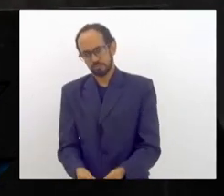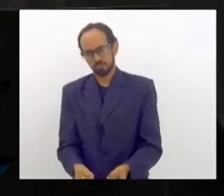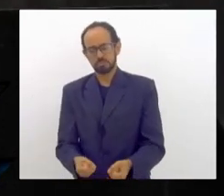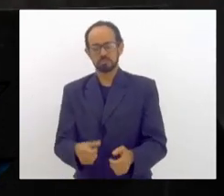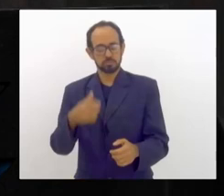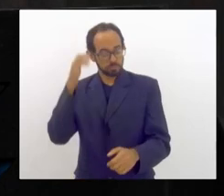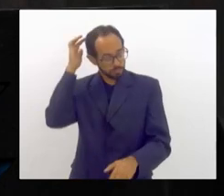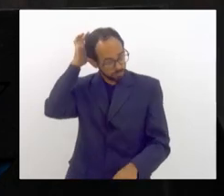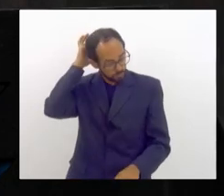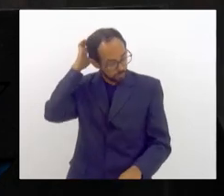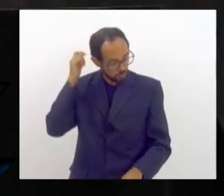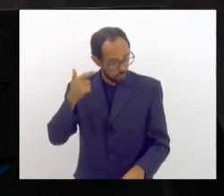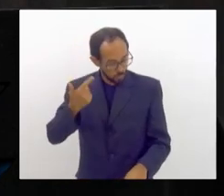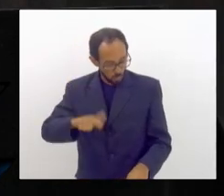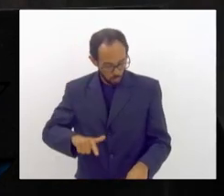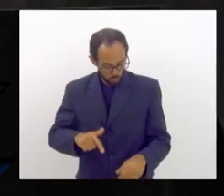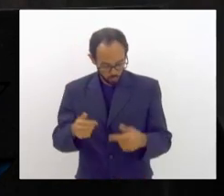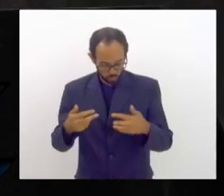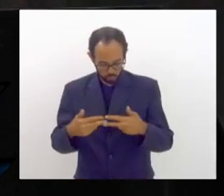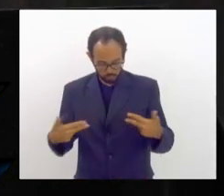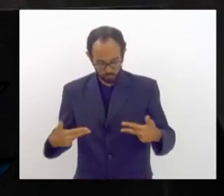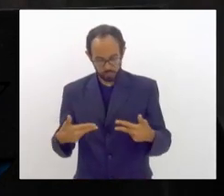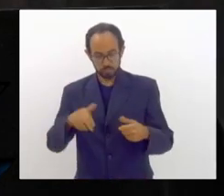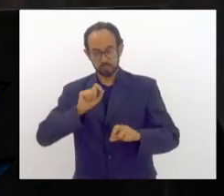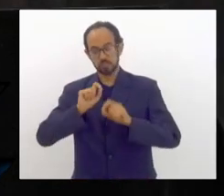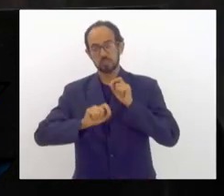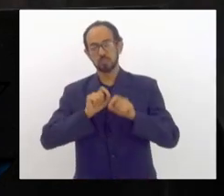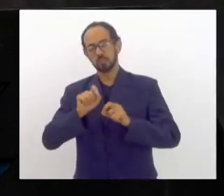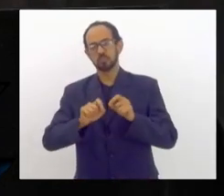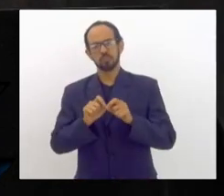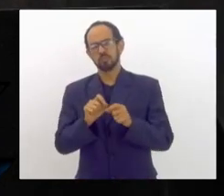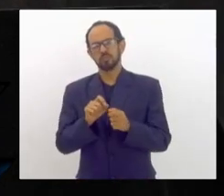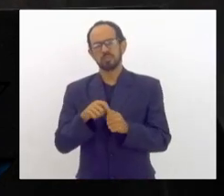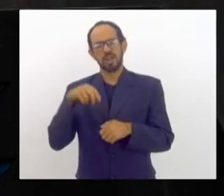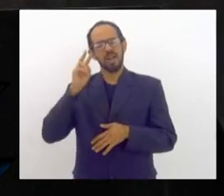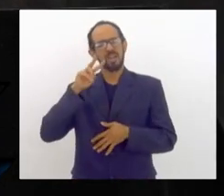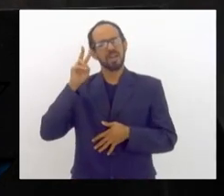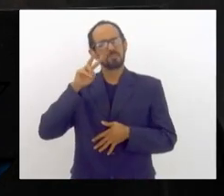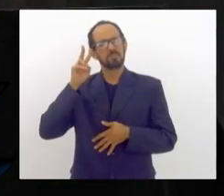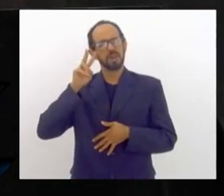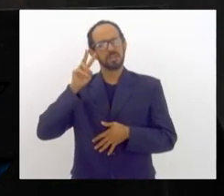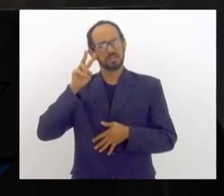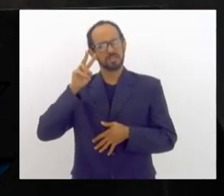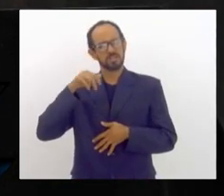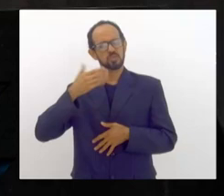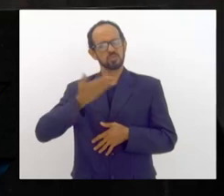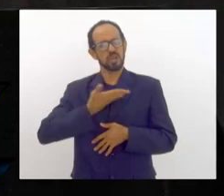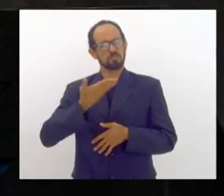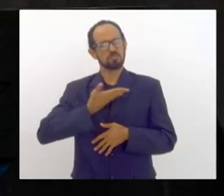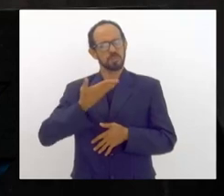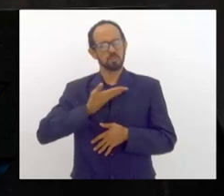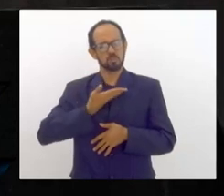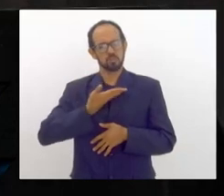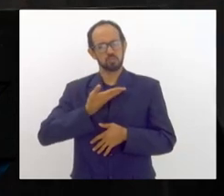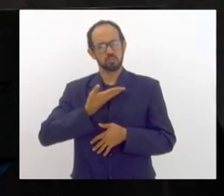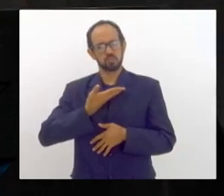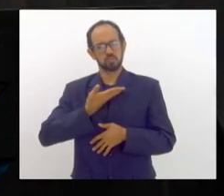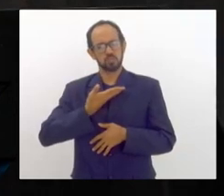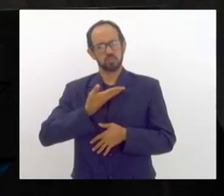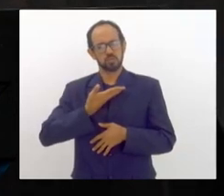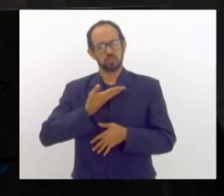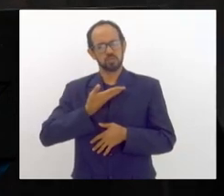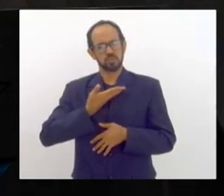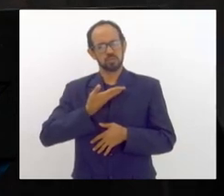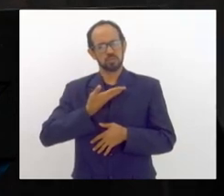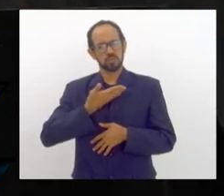conosco é a triste lembrança dos nossos amigos e amigas que ficaram